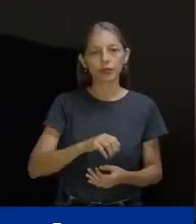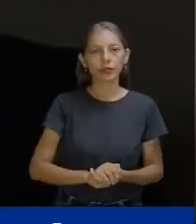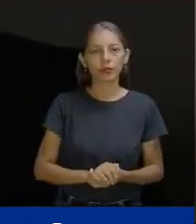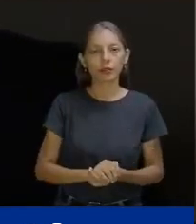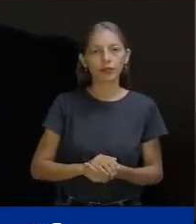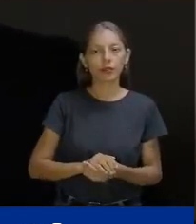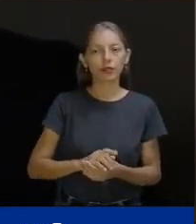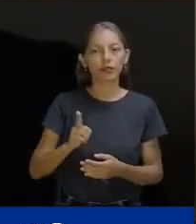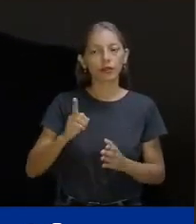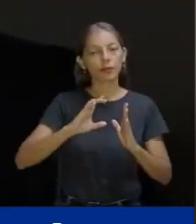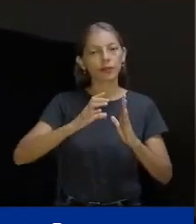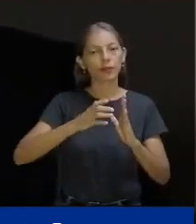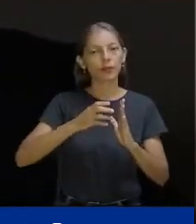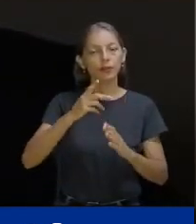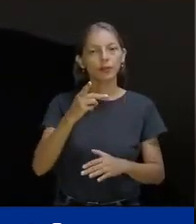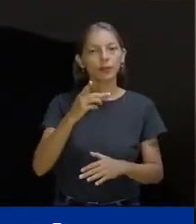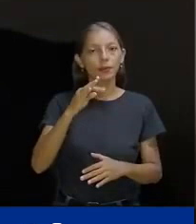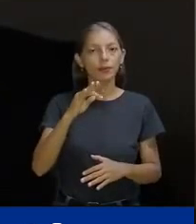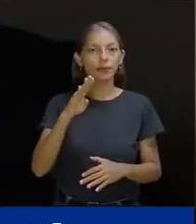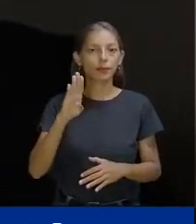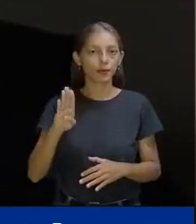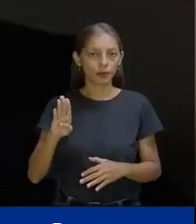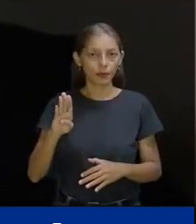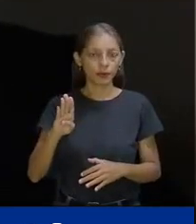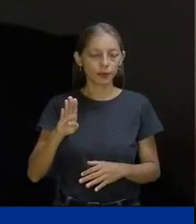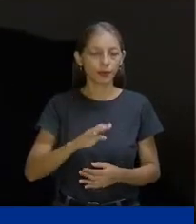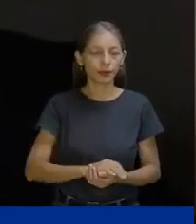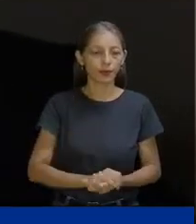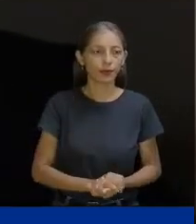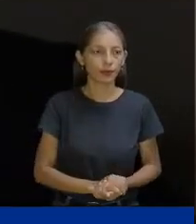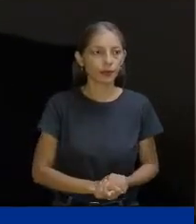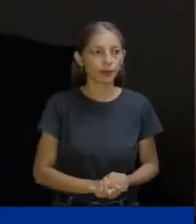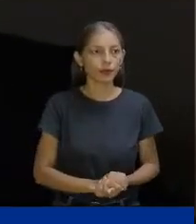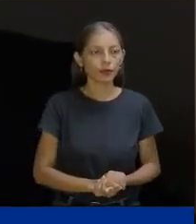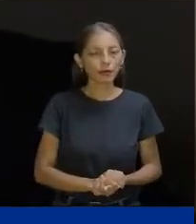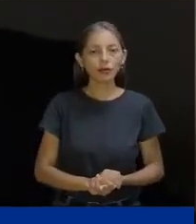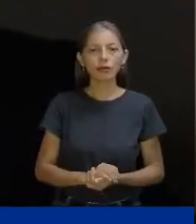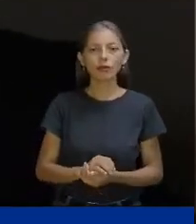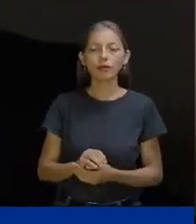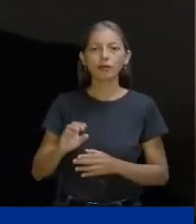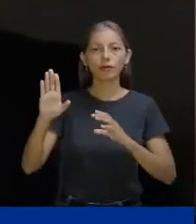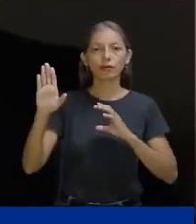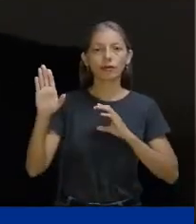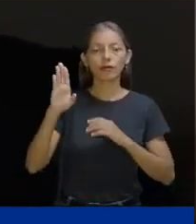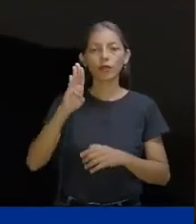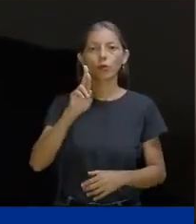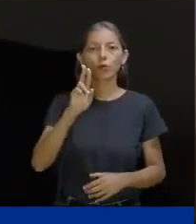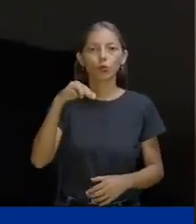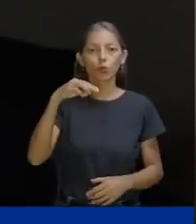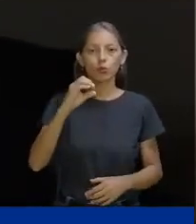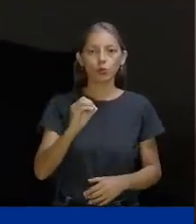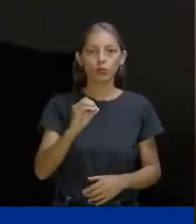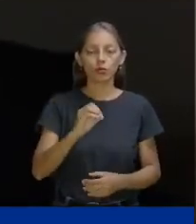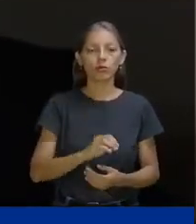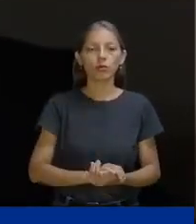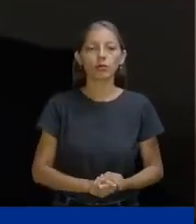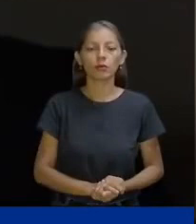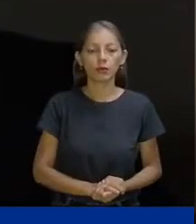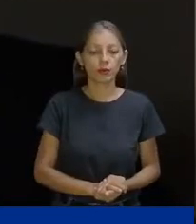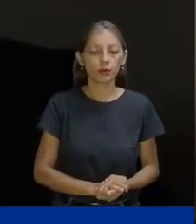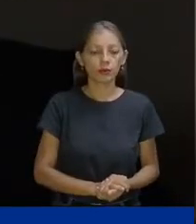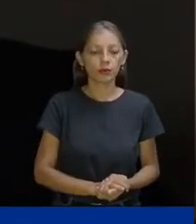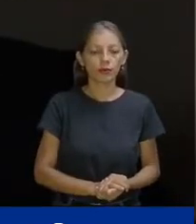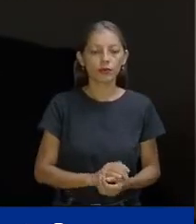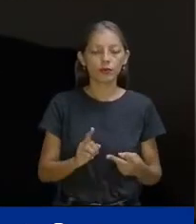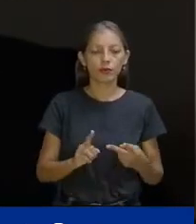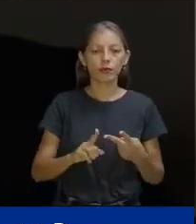o PTB, Partido Trabalhista Brasileiro, e também Bruno Sérgio Sei e Leivo Rodrigues